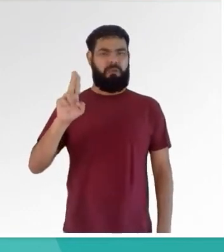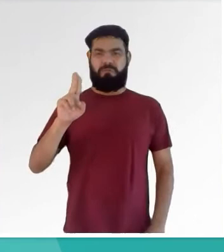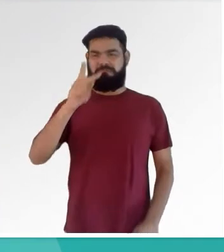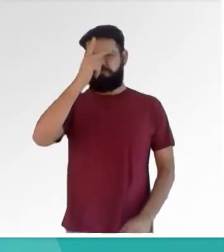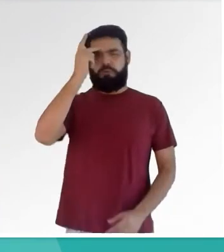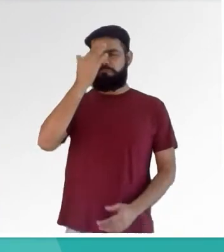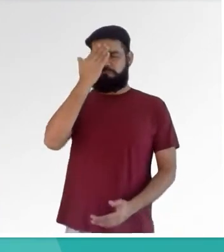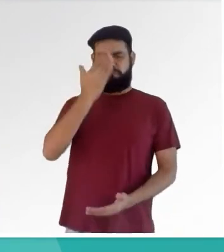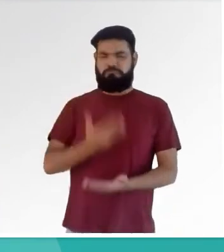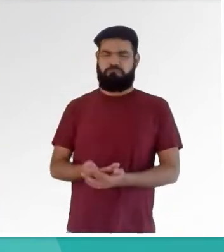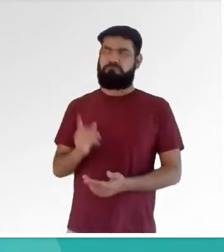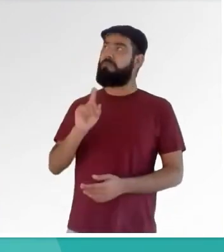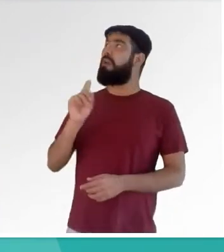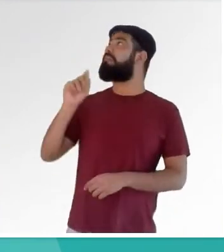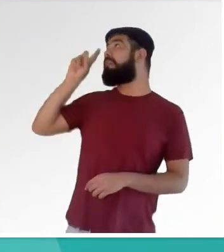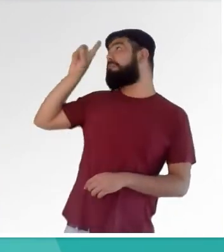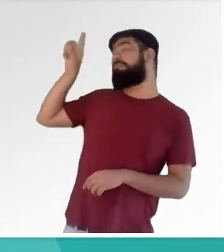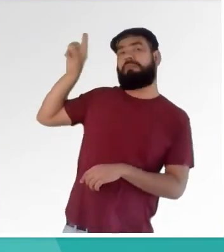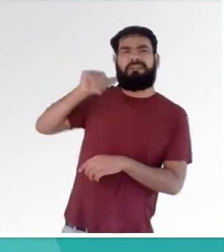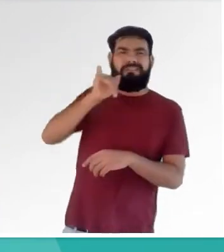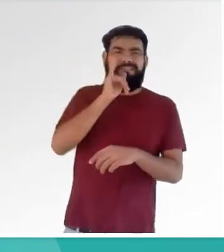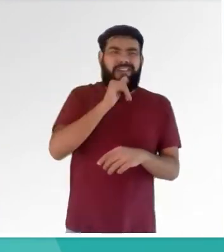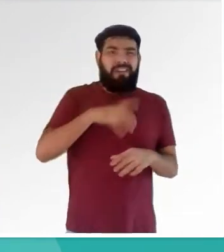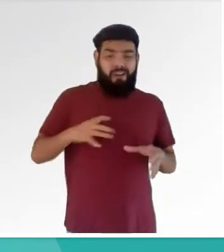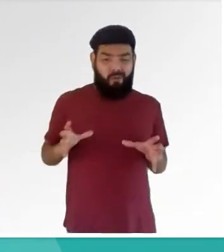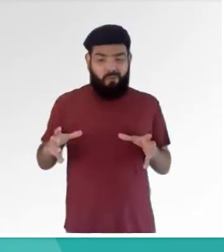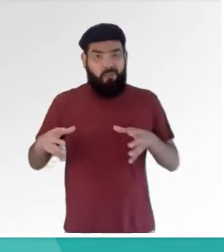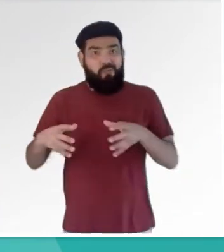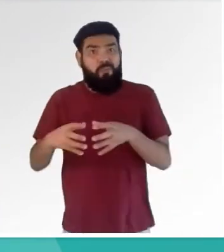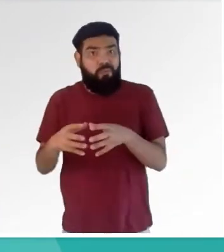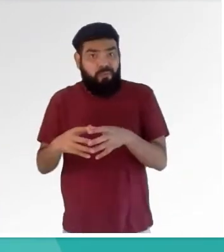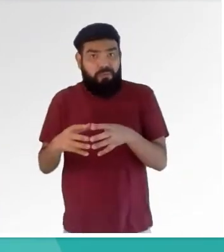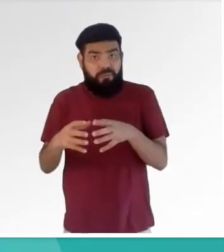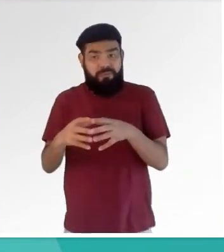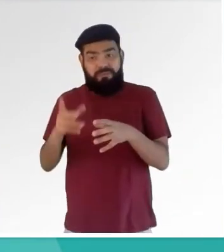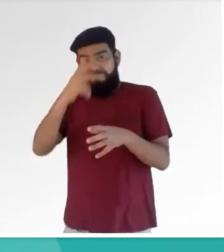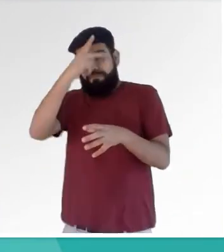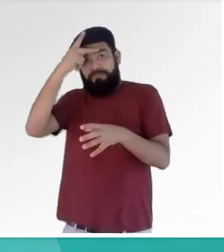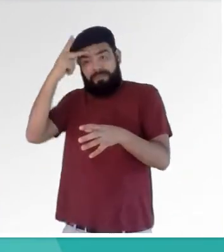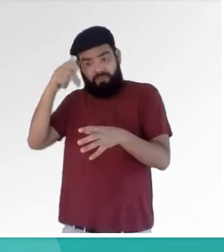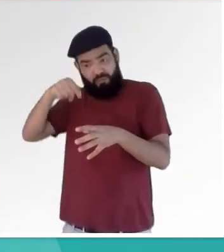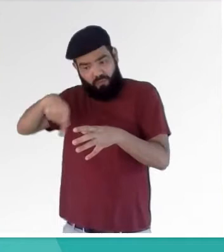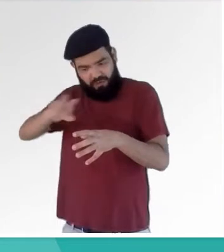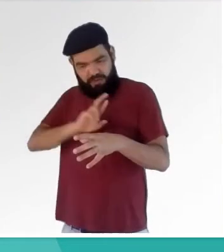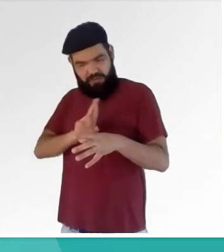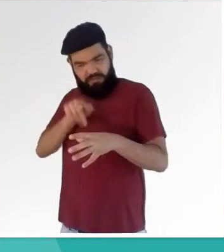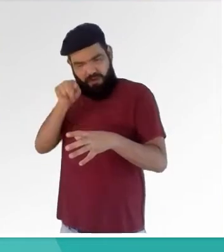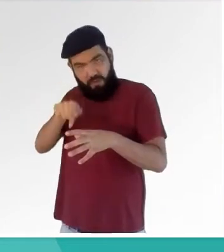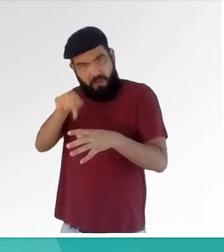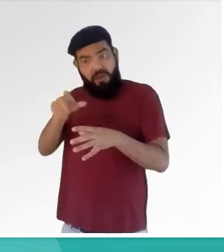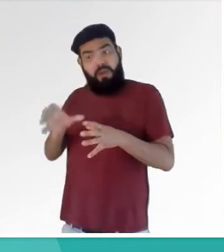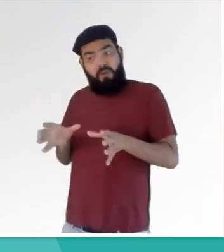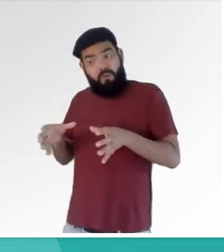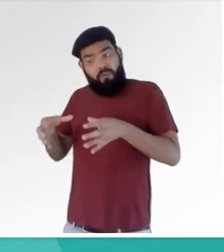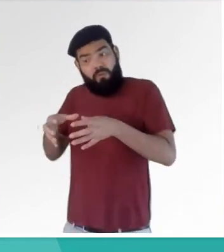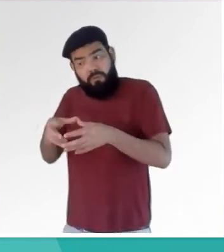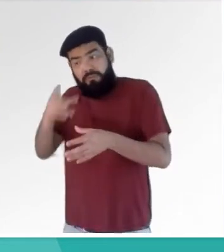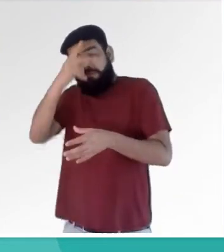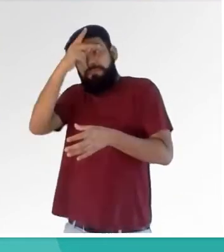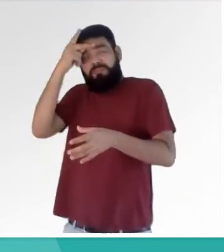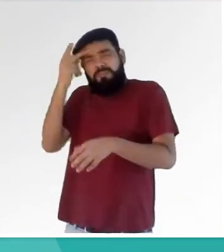Vejam bem, um grupo de pessoas, né, que vão então buscar